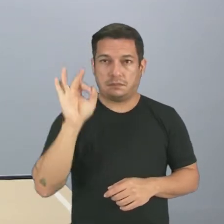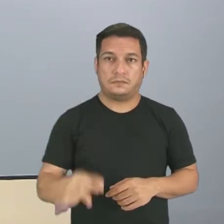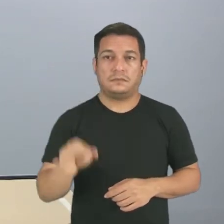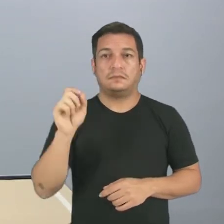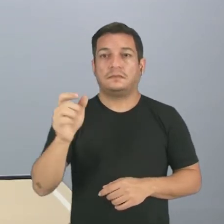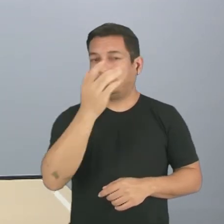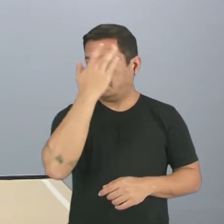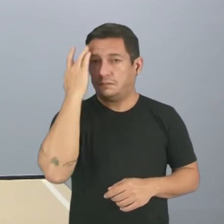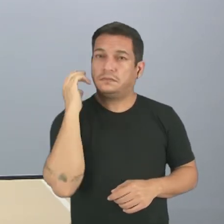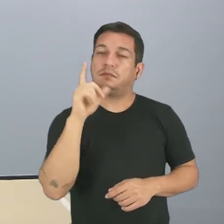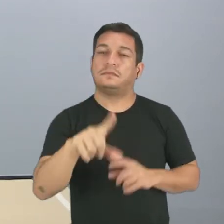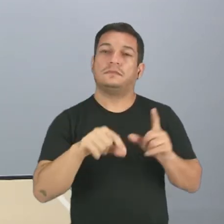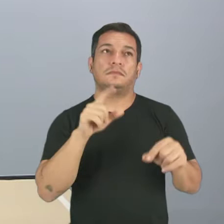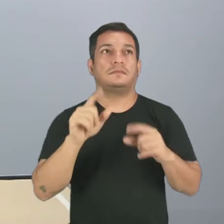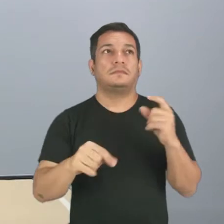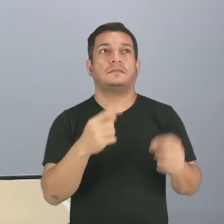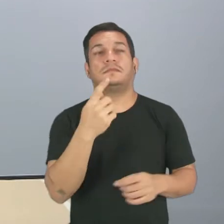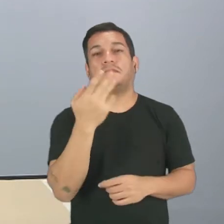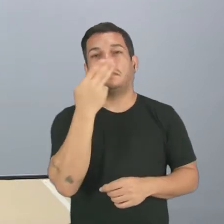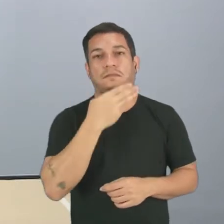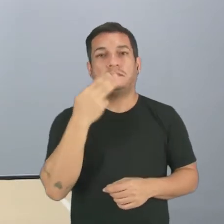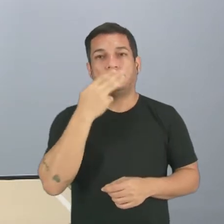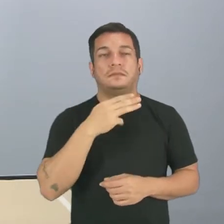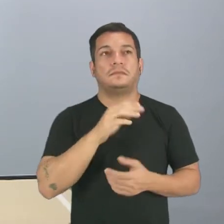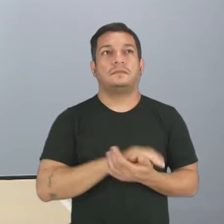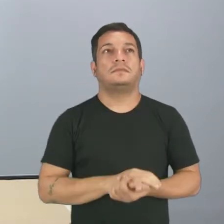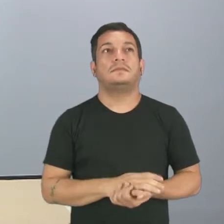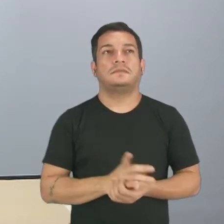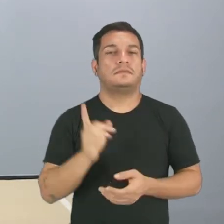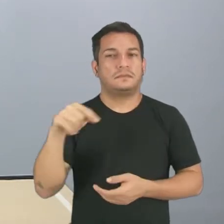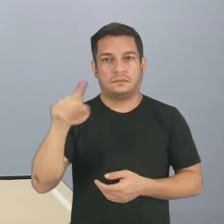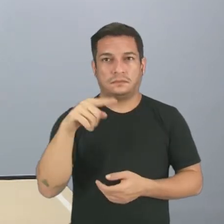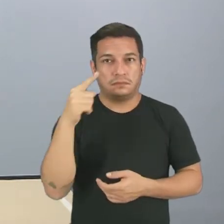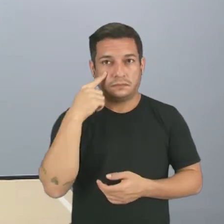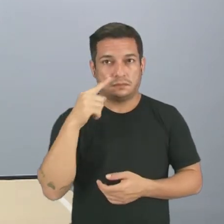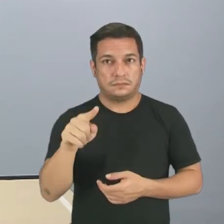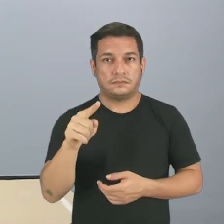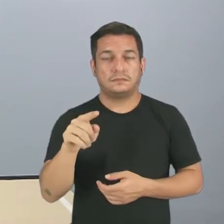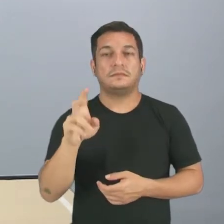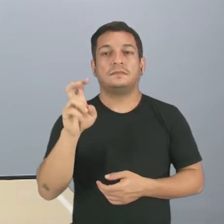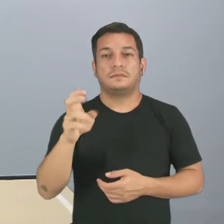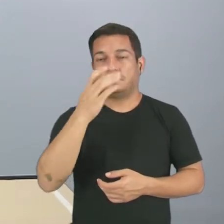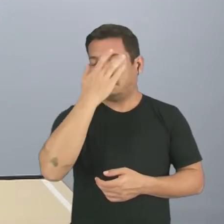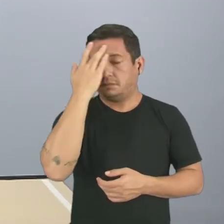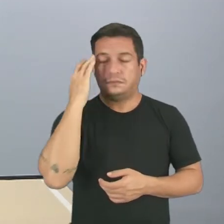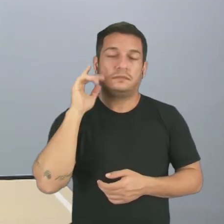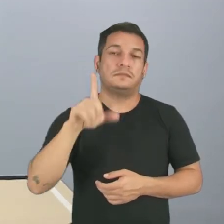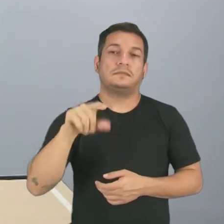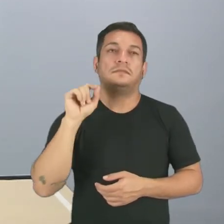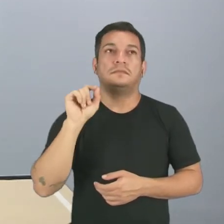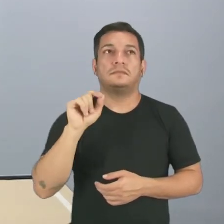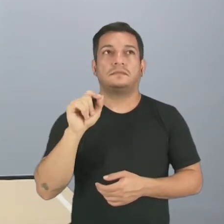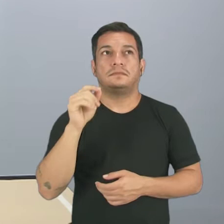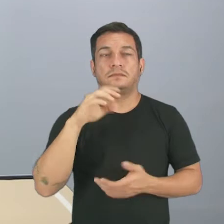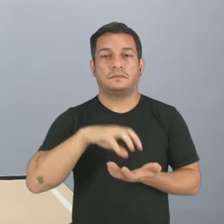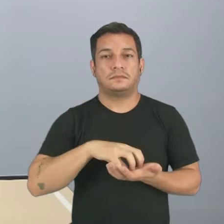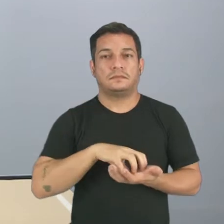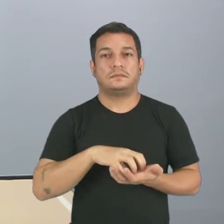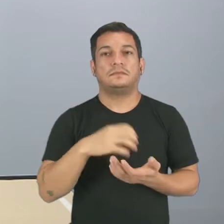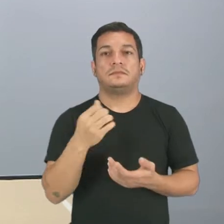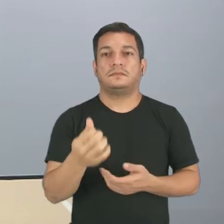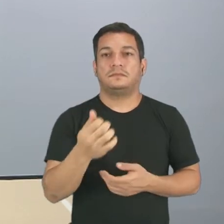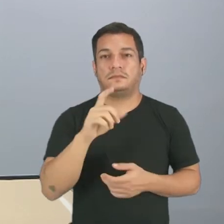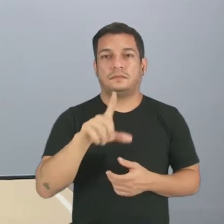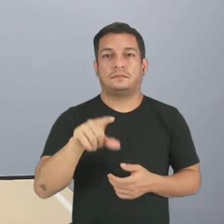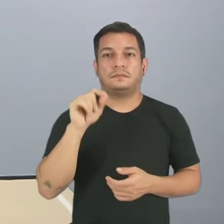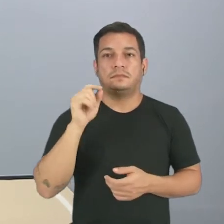escolheram cada doce nessa tabela. Vocês estão vendo? 5 pessoas escolheram o cupcake,